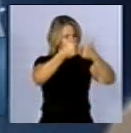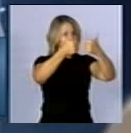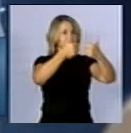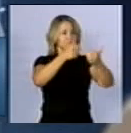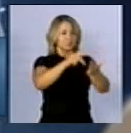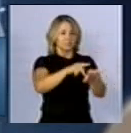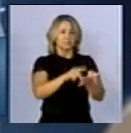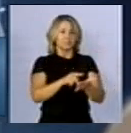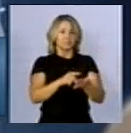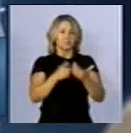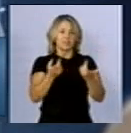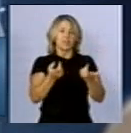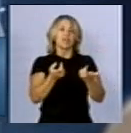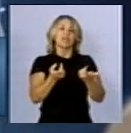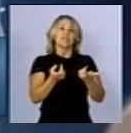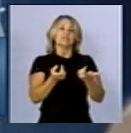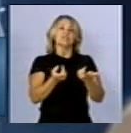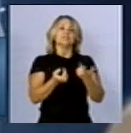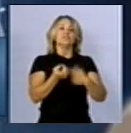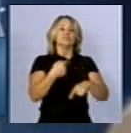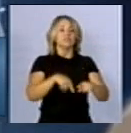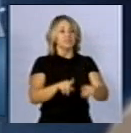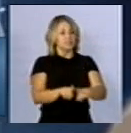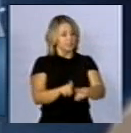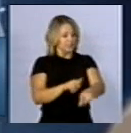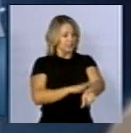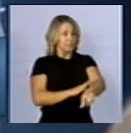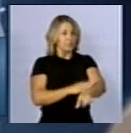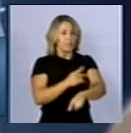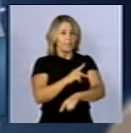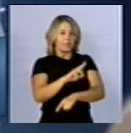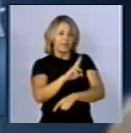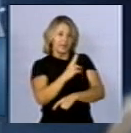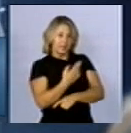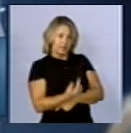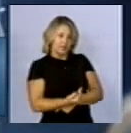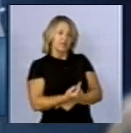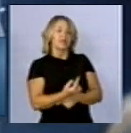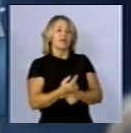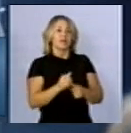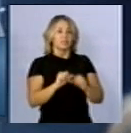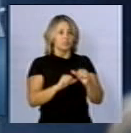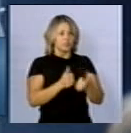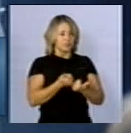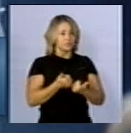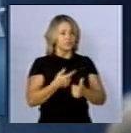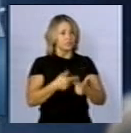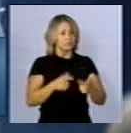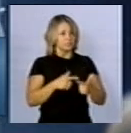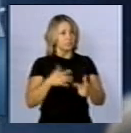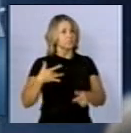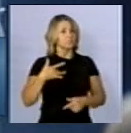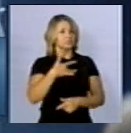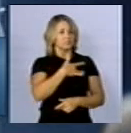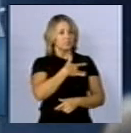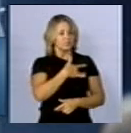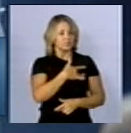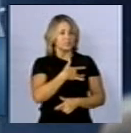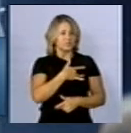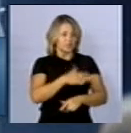o fato de diminuir significativamente o PH da pele implica detonação da saúde não apenas cutânea mas